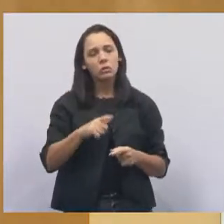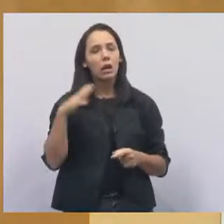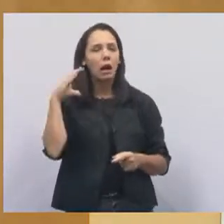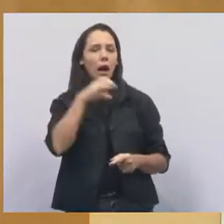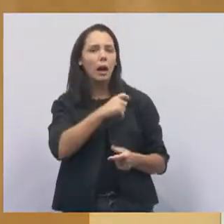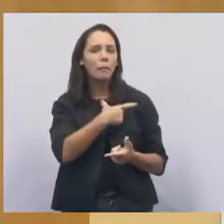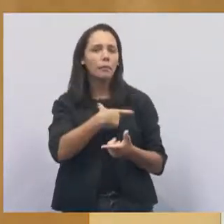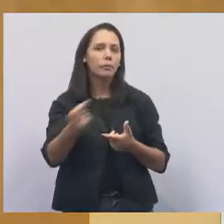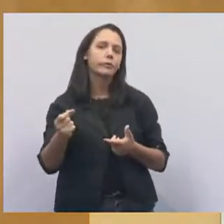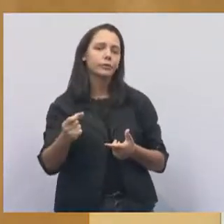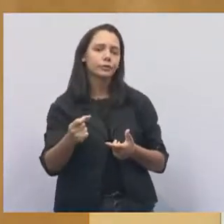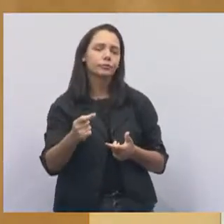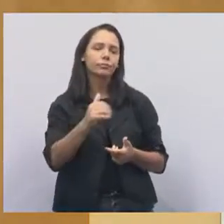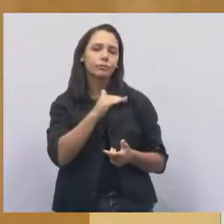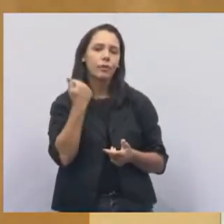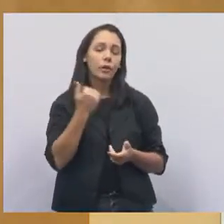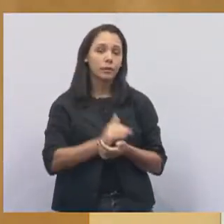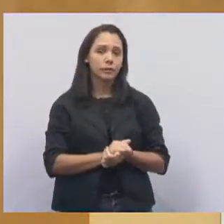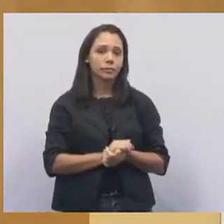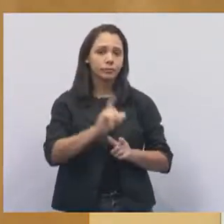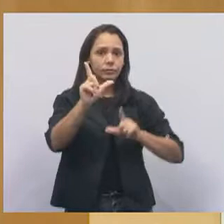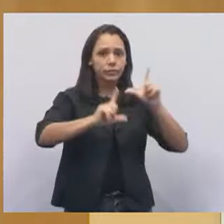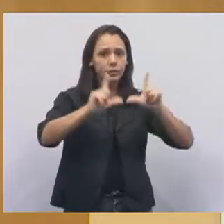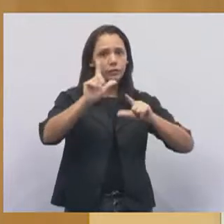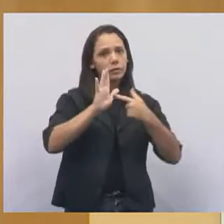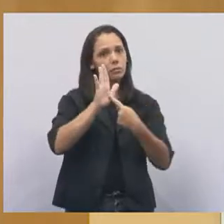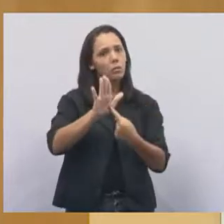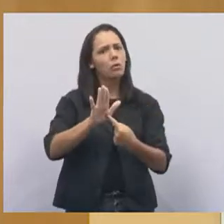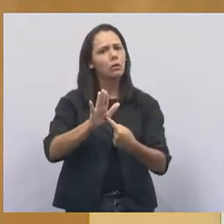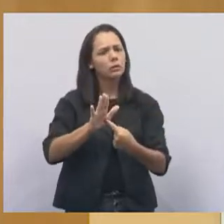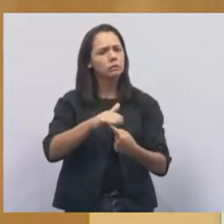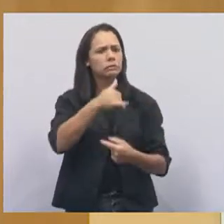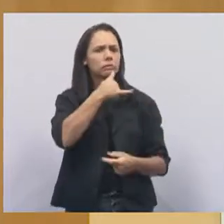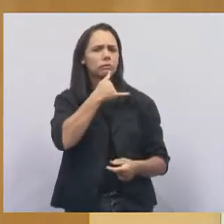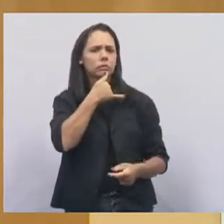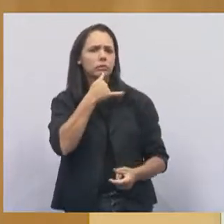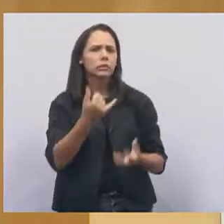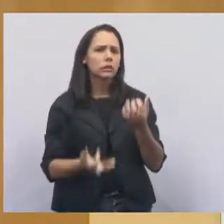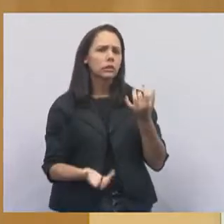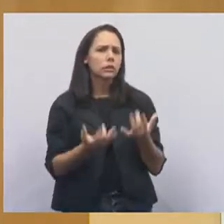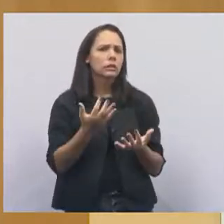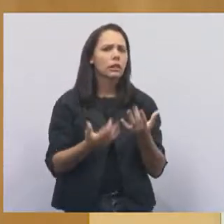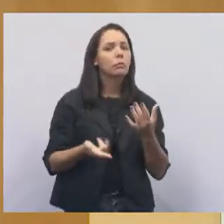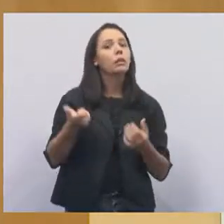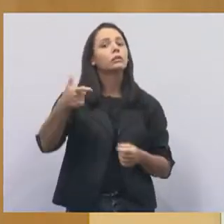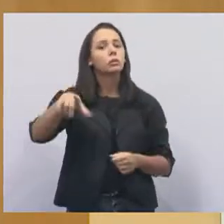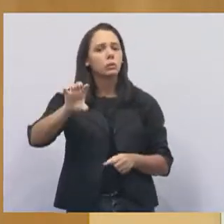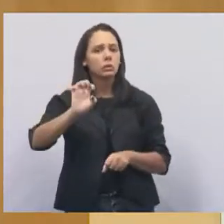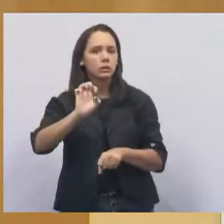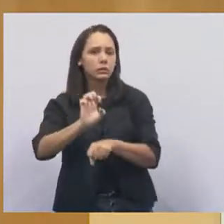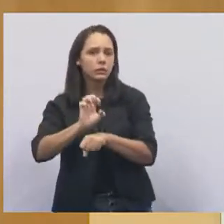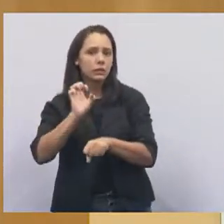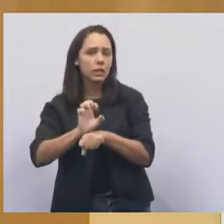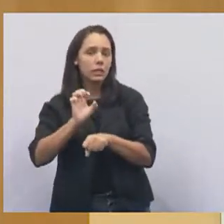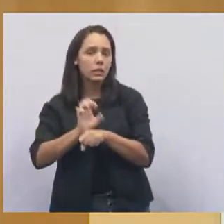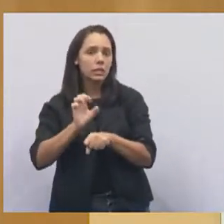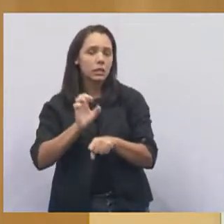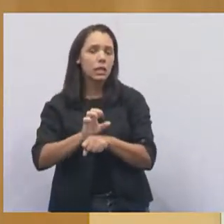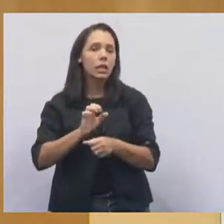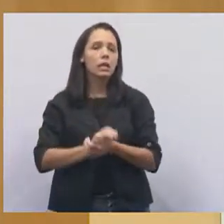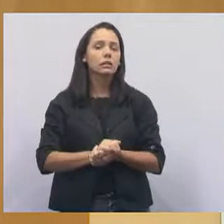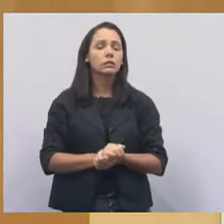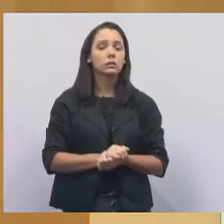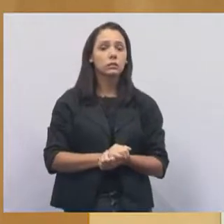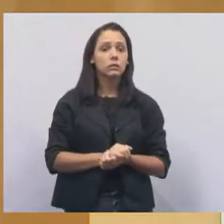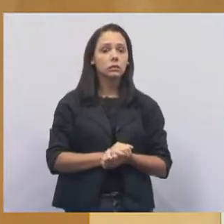todo mundo assiste na televisão a tristeza que é as queimadas que tem nos outros estados né que são queimadas grandes Pantanal